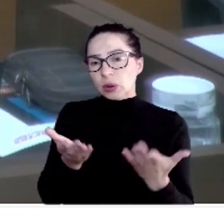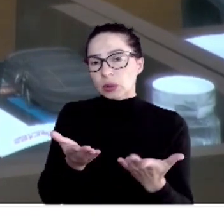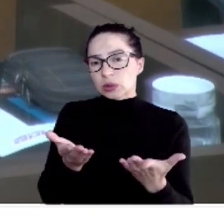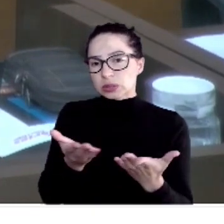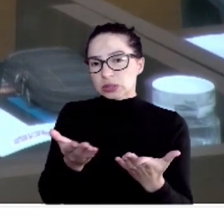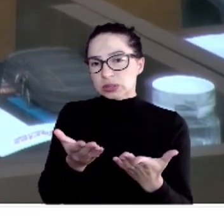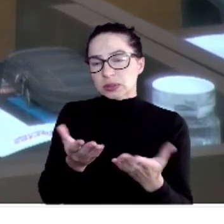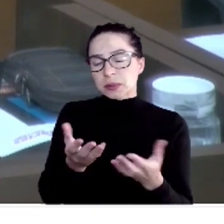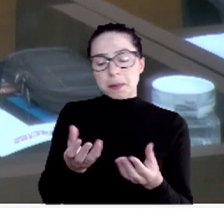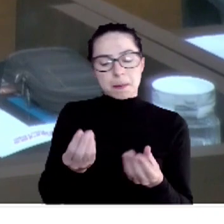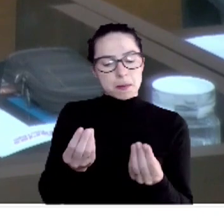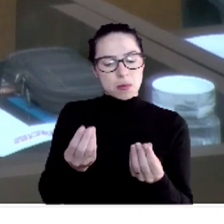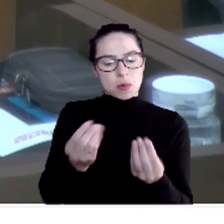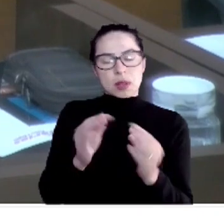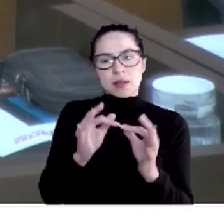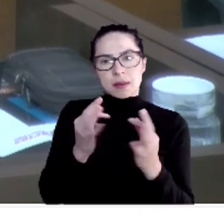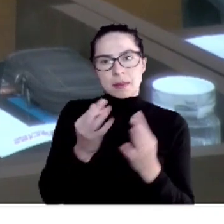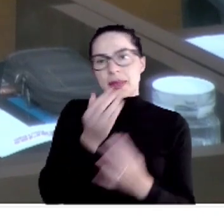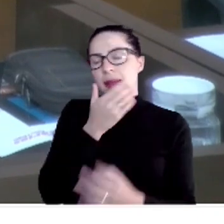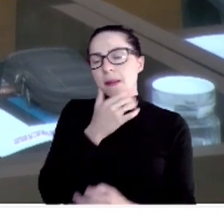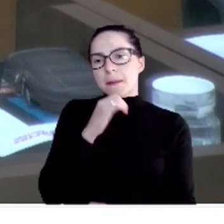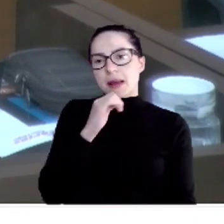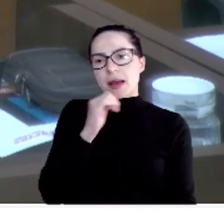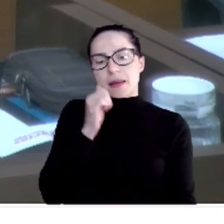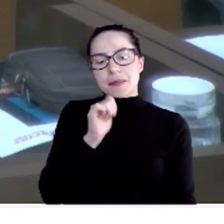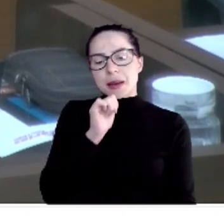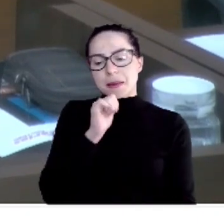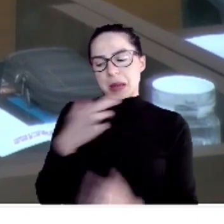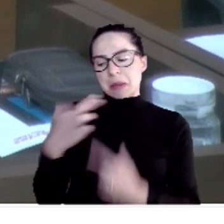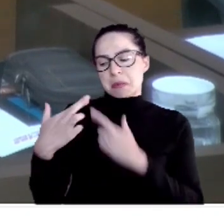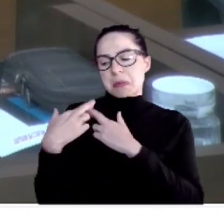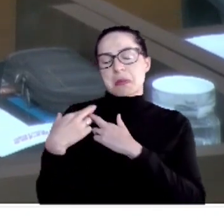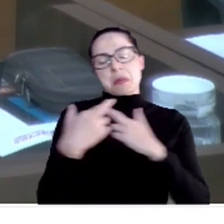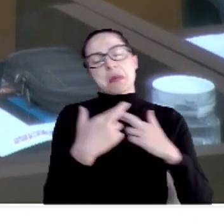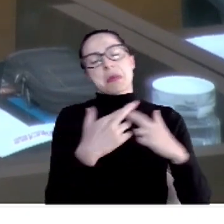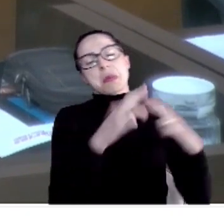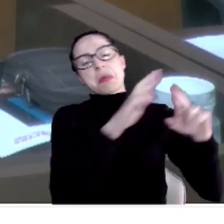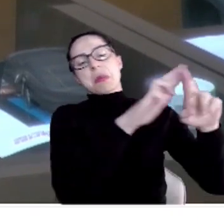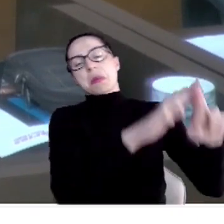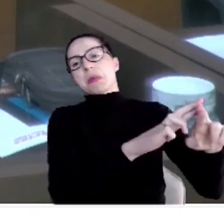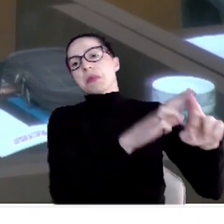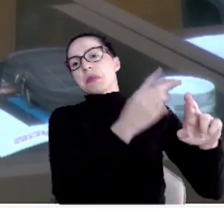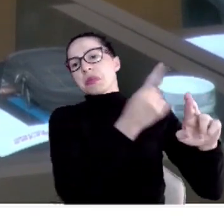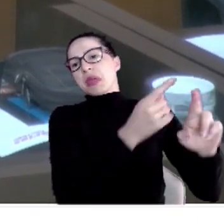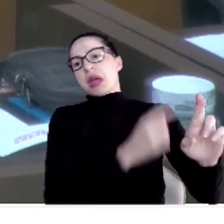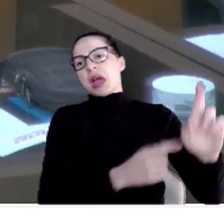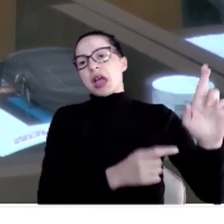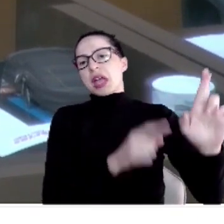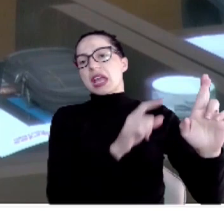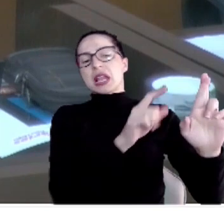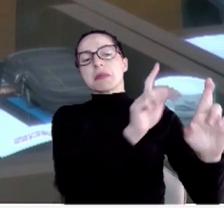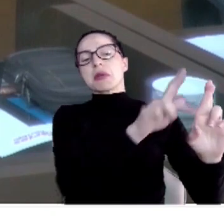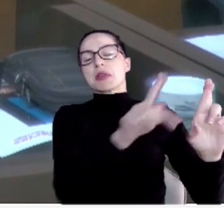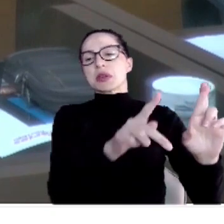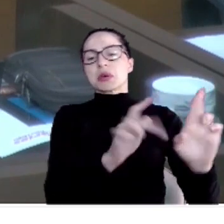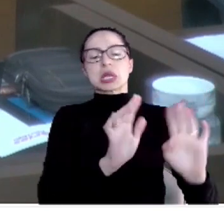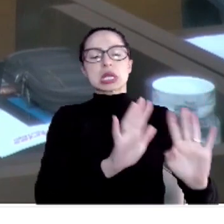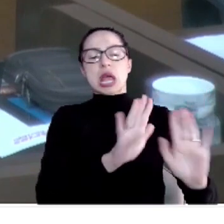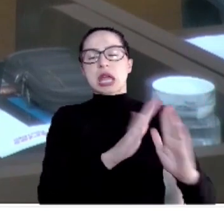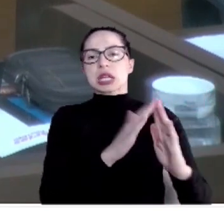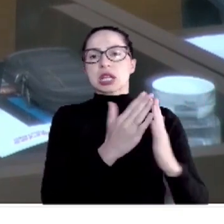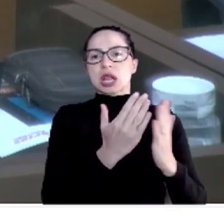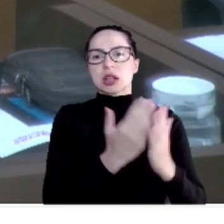dos pais transfere a responsabilidade para os educadores. Deixa na porta da escola e dá até um